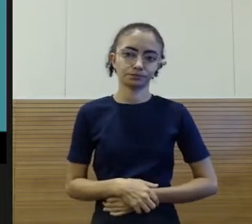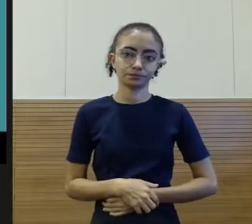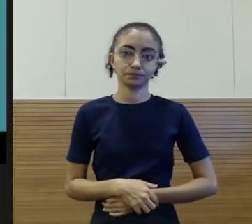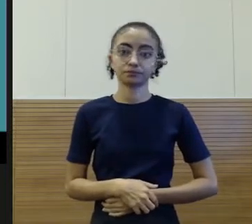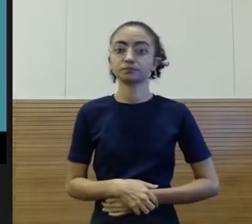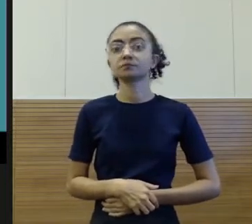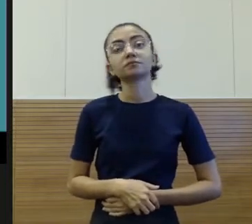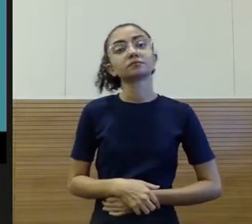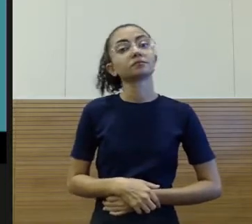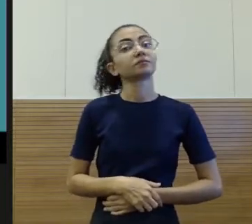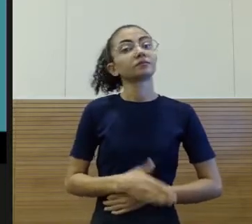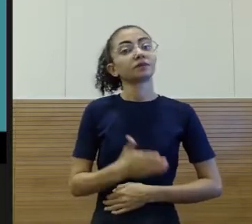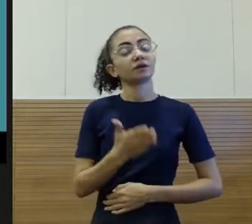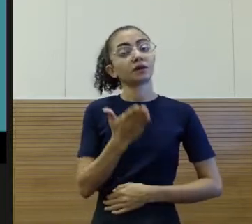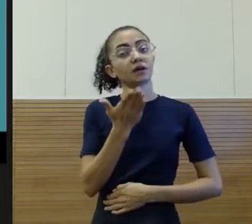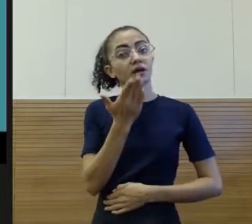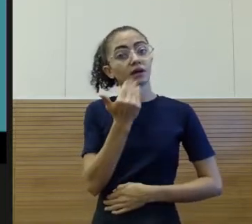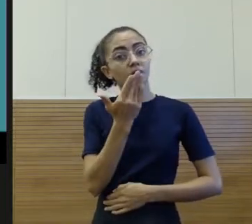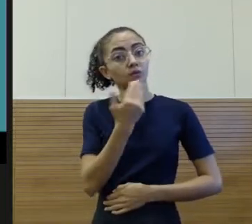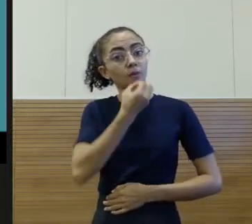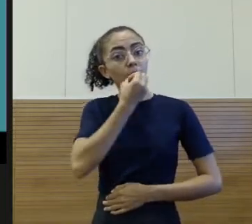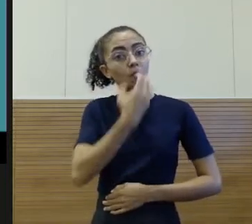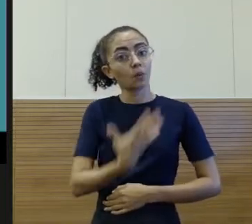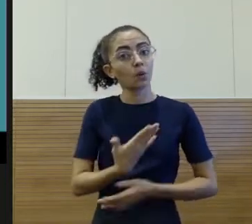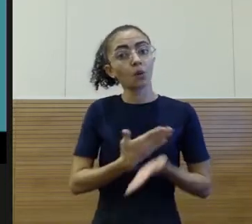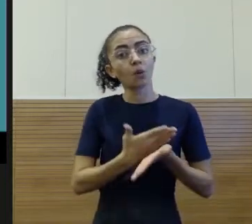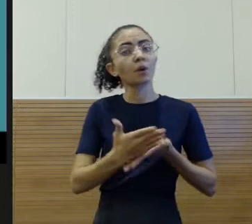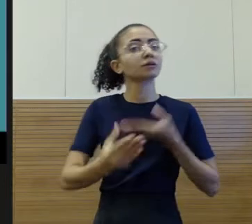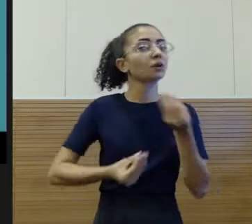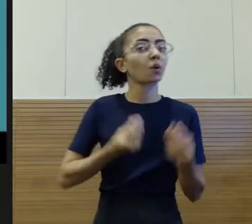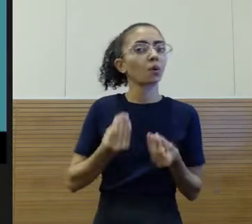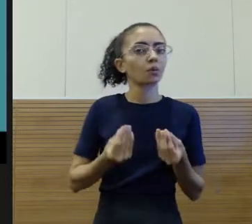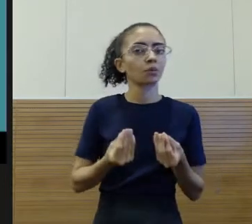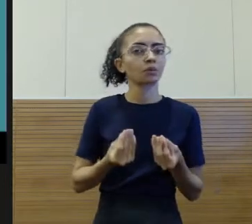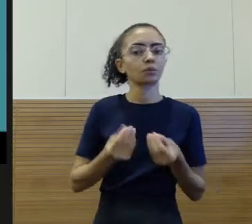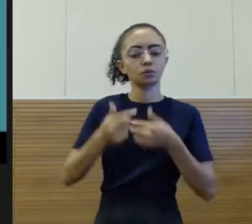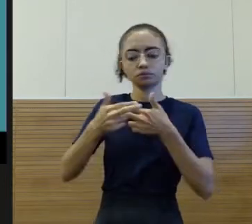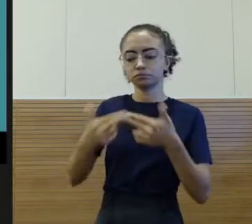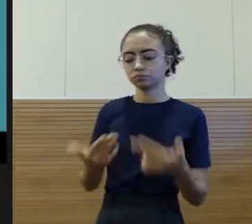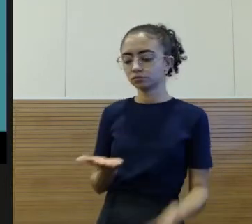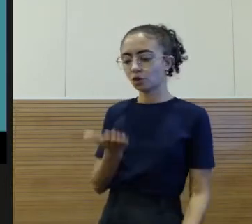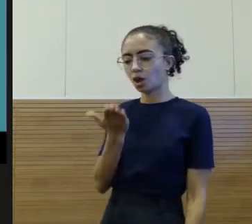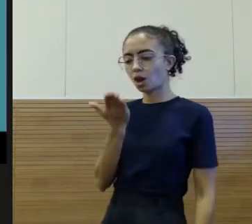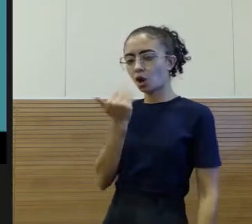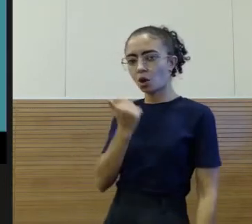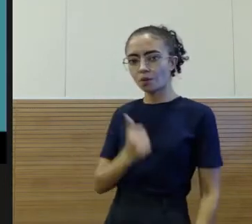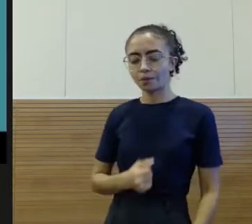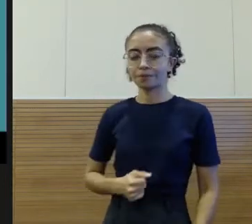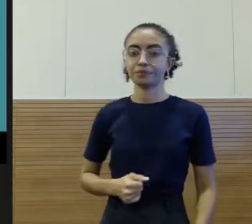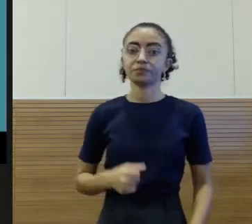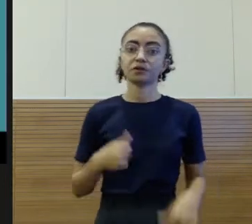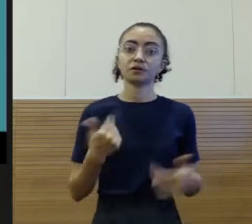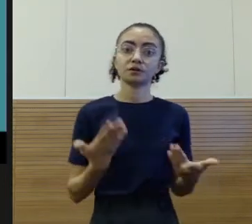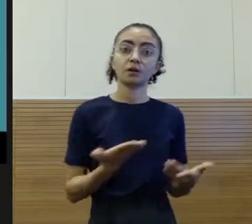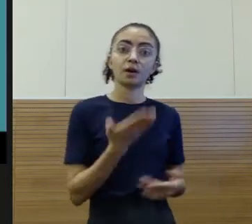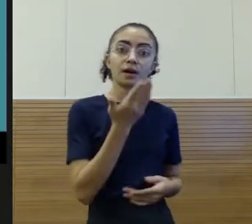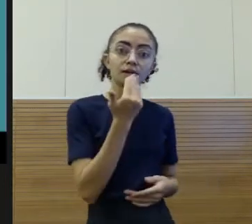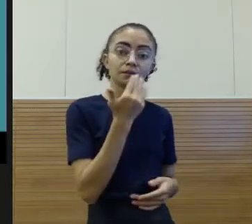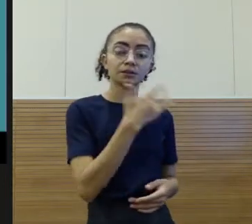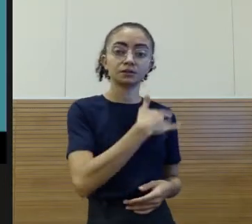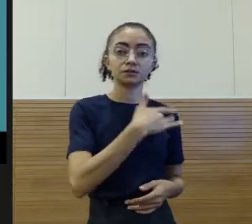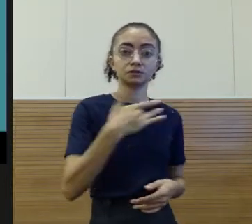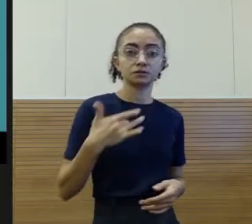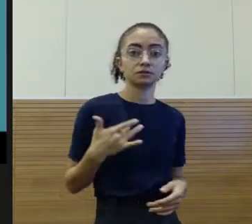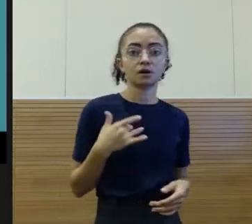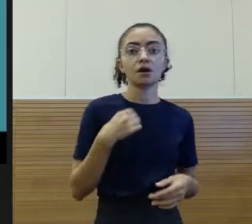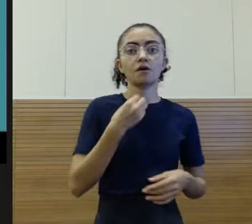que uma boa nutrição começa com o que comemos. Isso faz com que as dietas saudáveis sejam um requisito fundamental